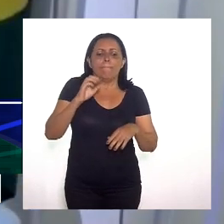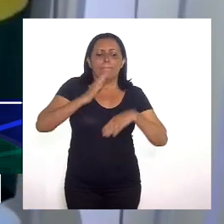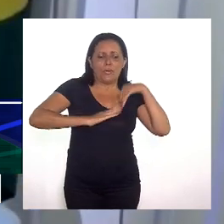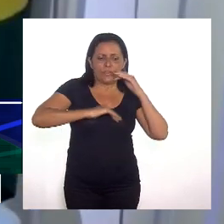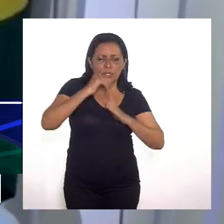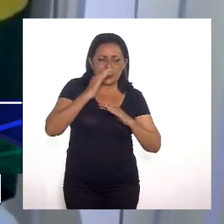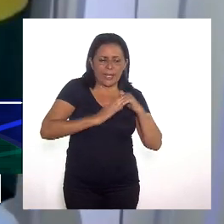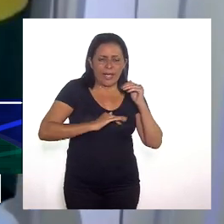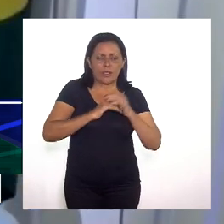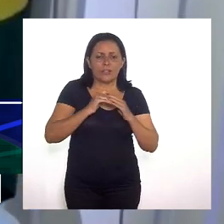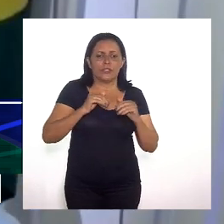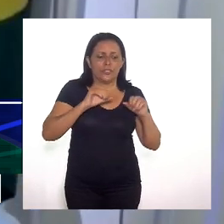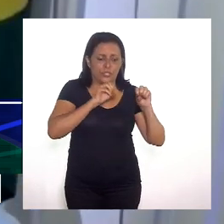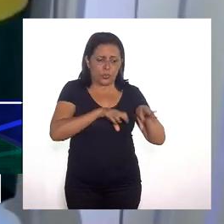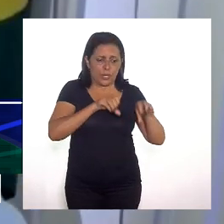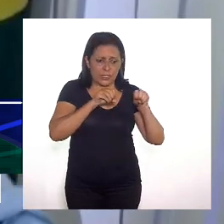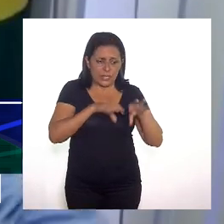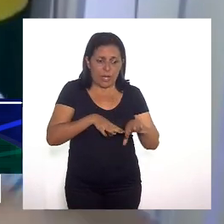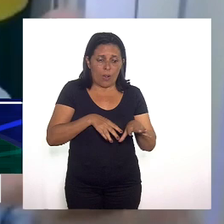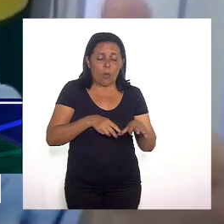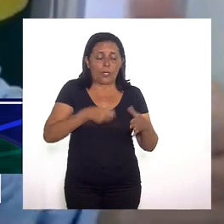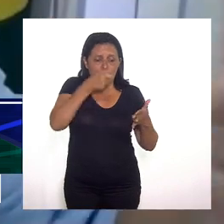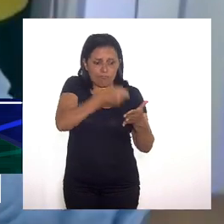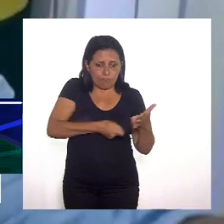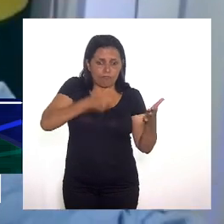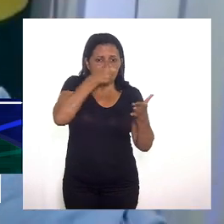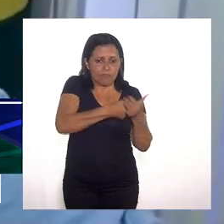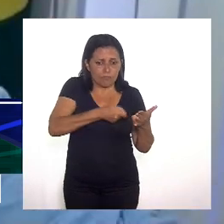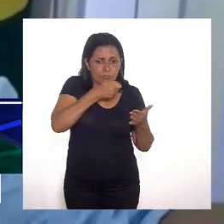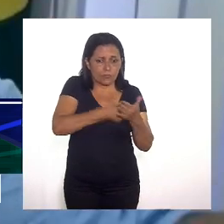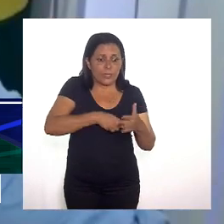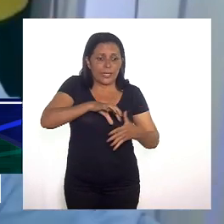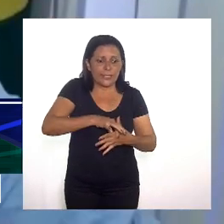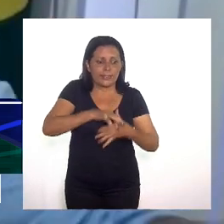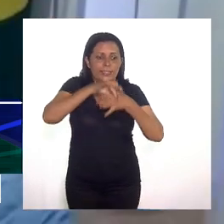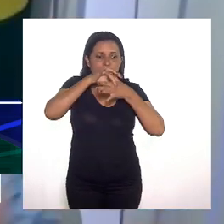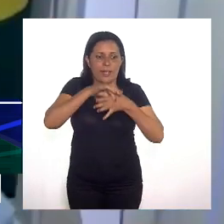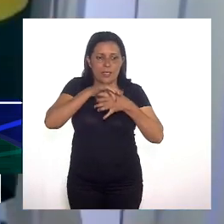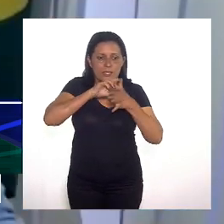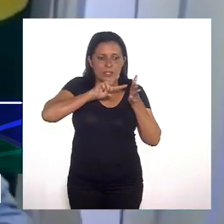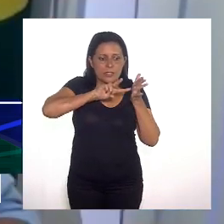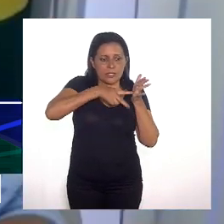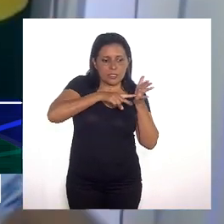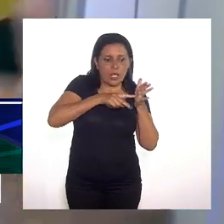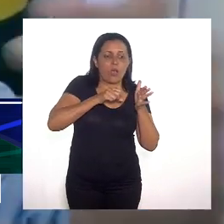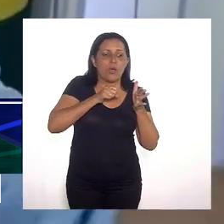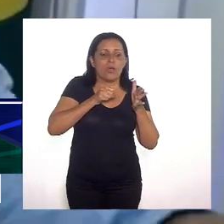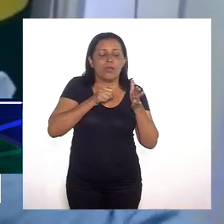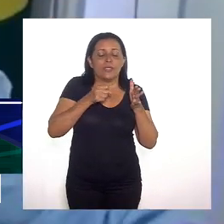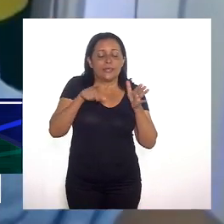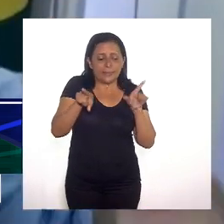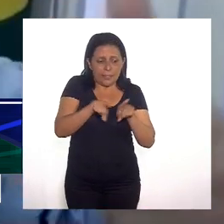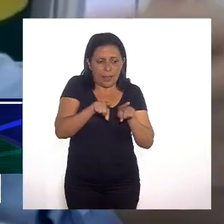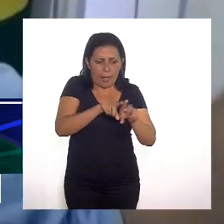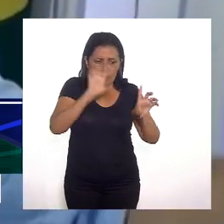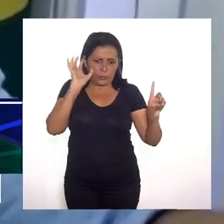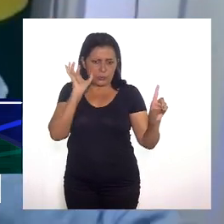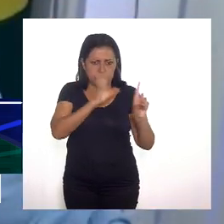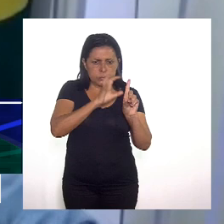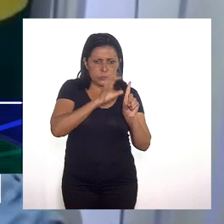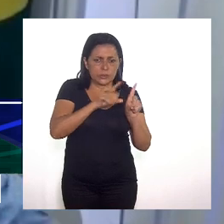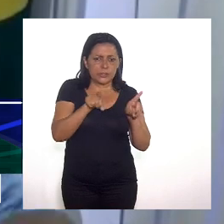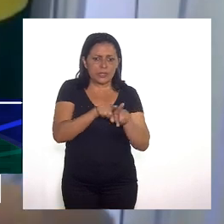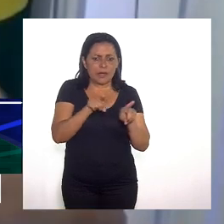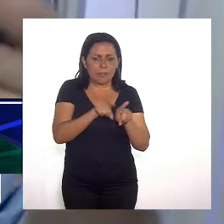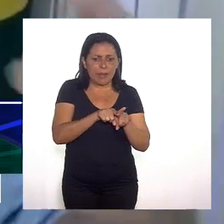perseguição das autoridades locais, as lideranças sindicais sofrem constrangimento, sem falar as questões relacionadas a corte